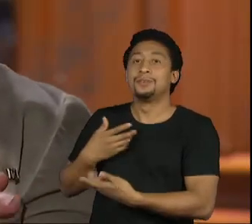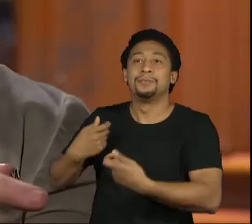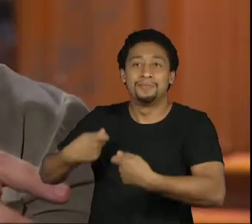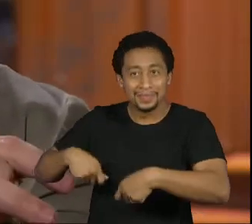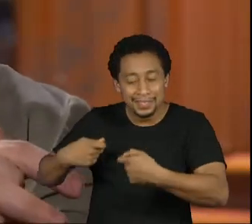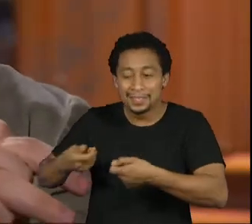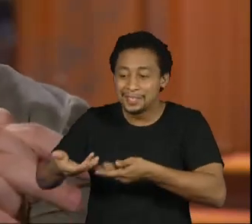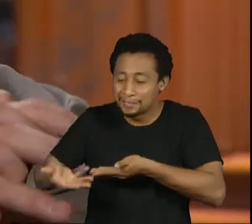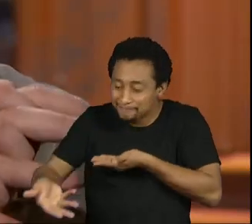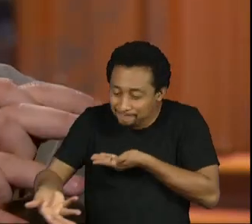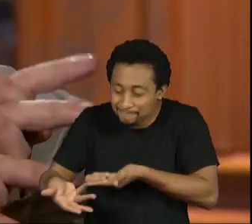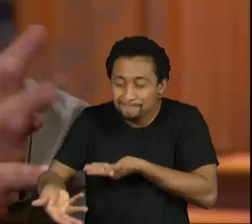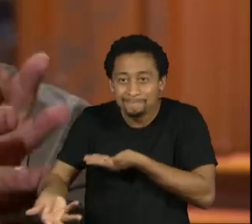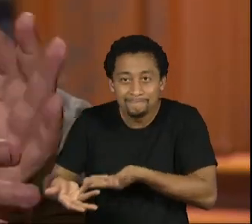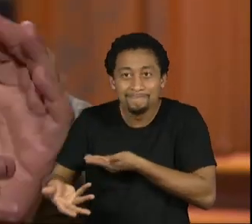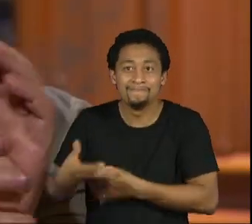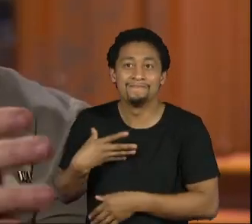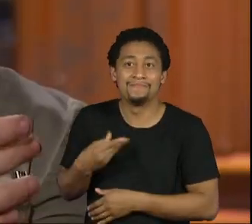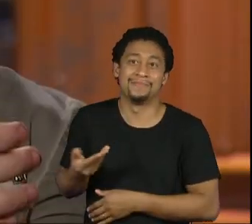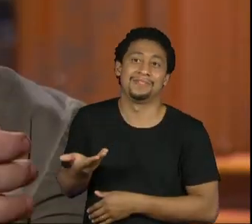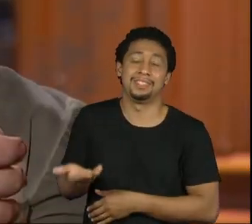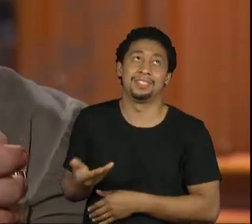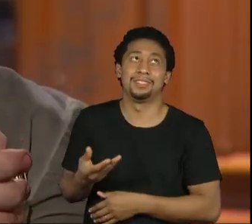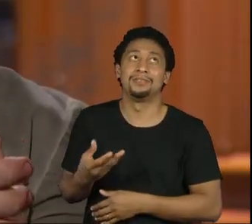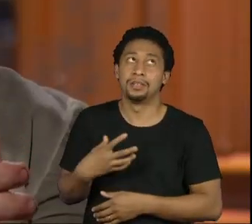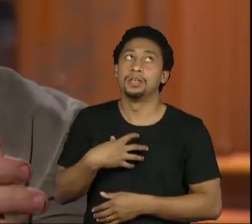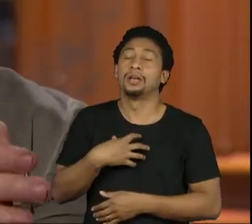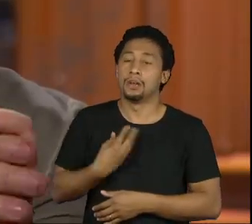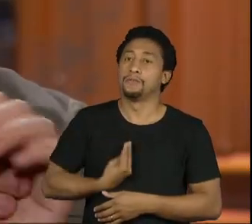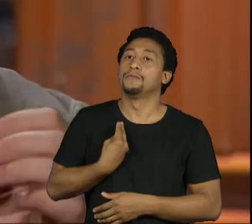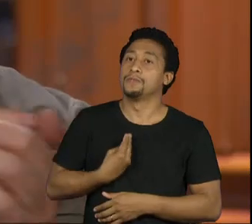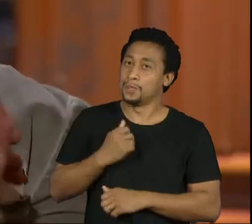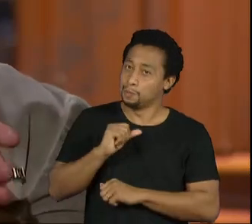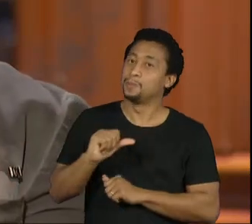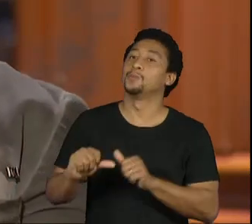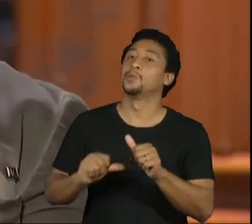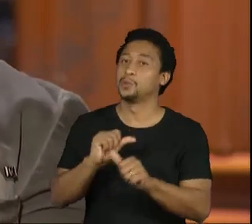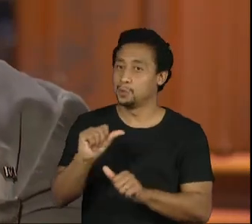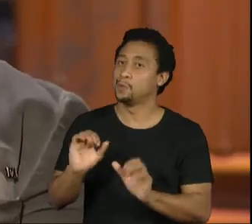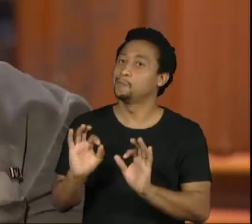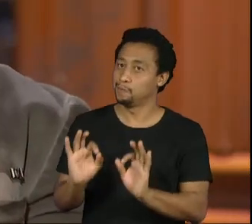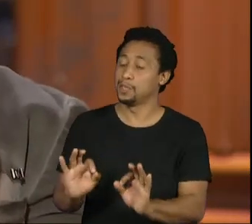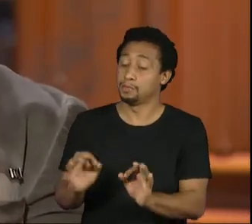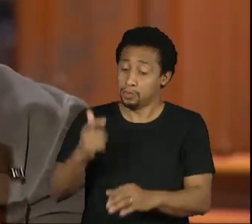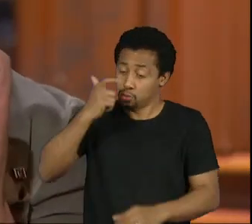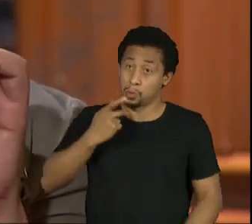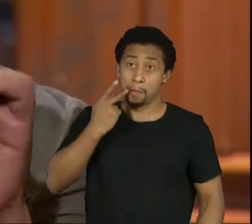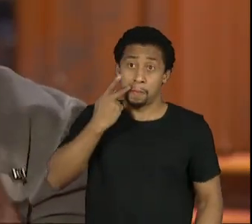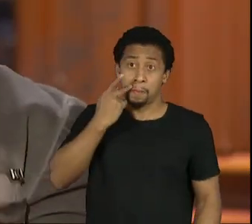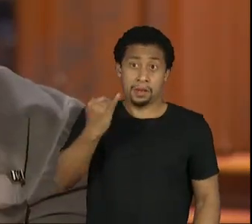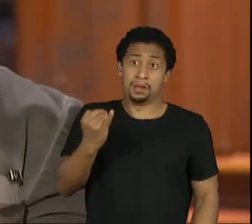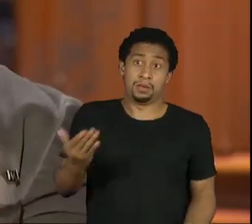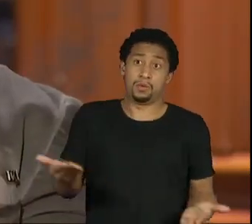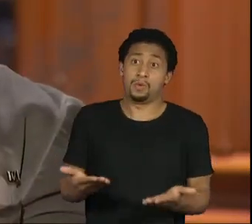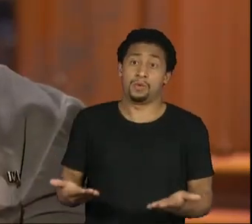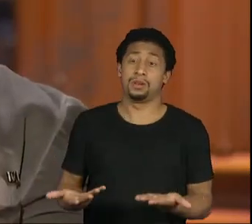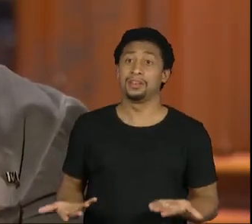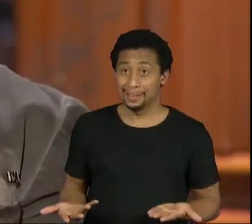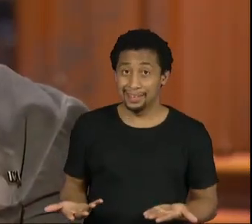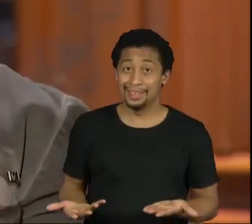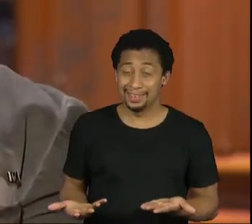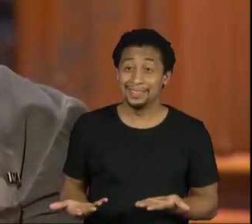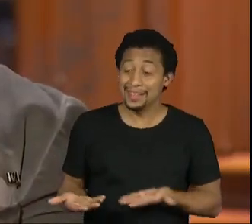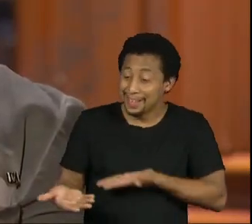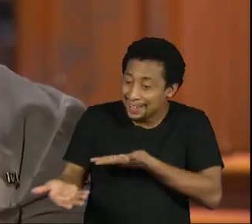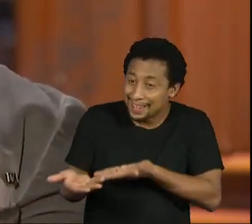para ela de alguma maneira e eu aqui nesse sentido mudou bastante assim fato de você seu pai lá Bora comigo vive